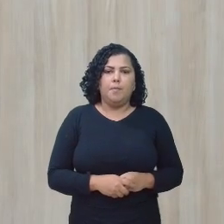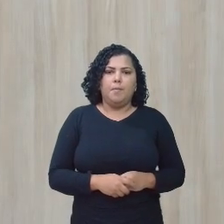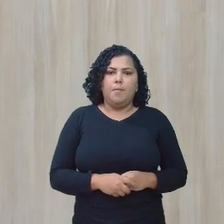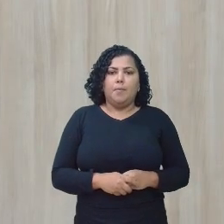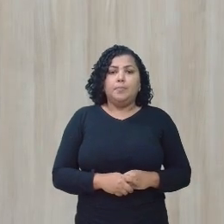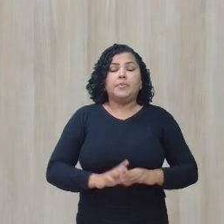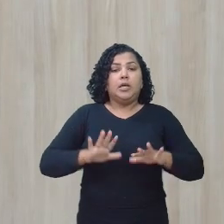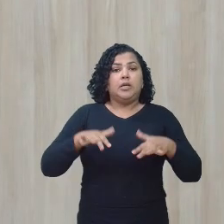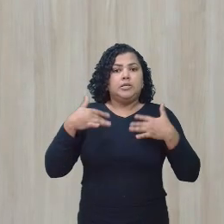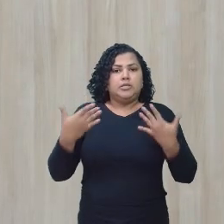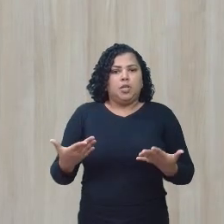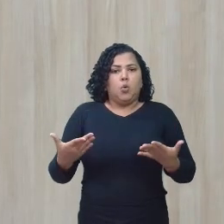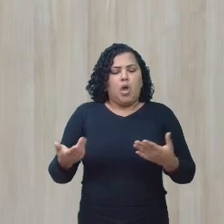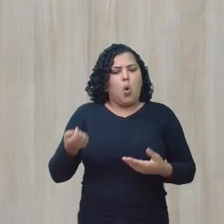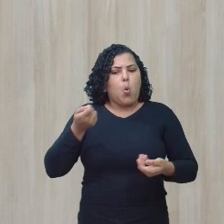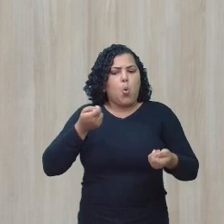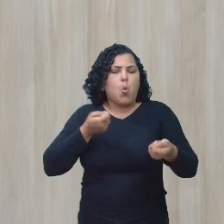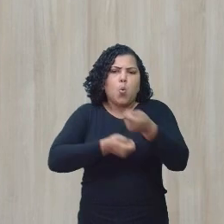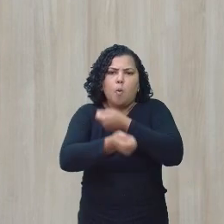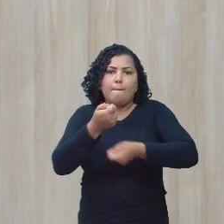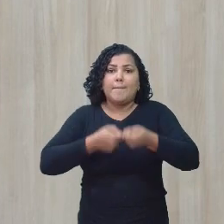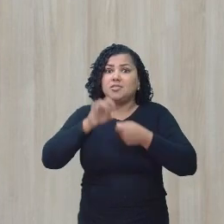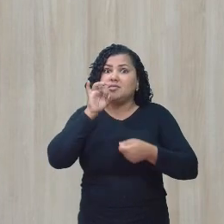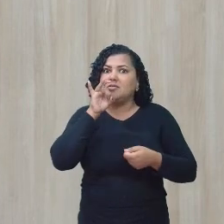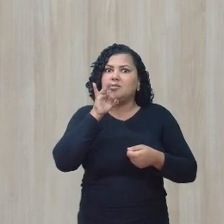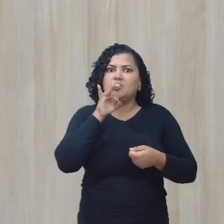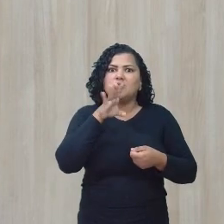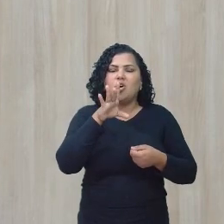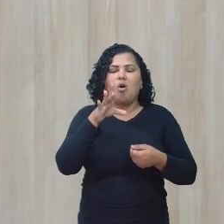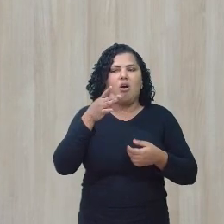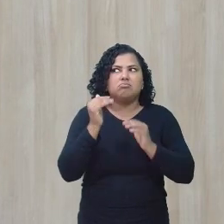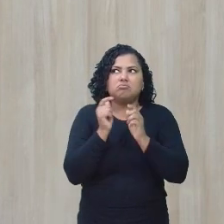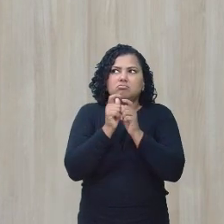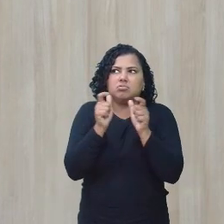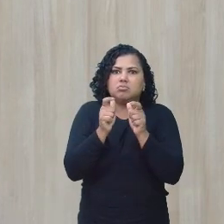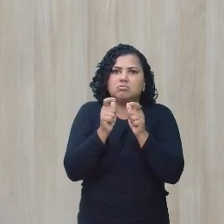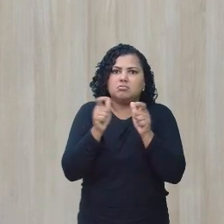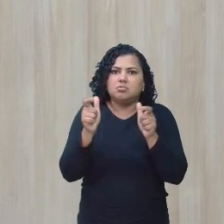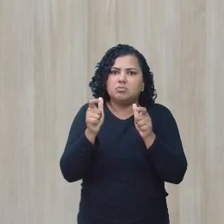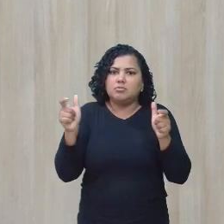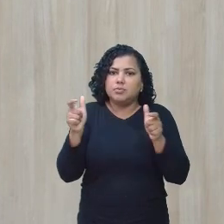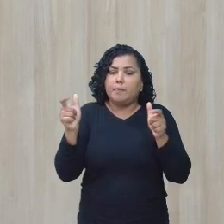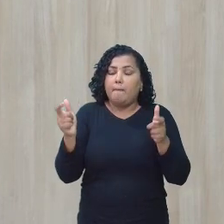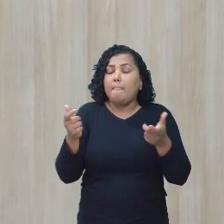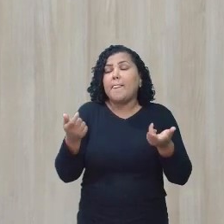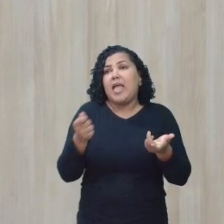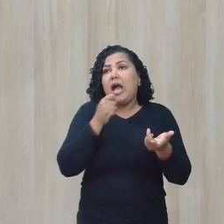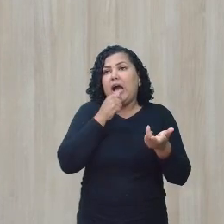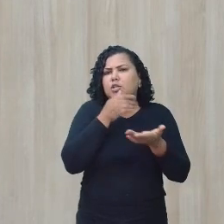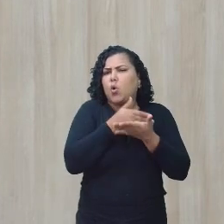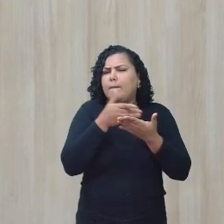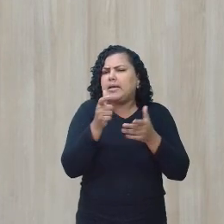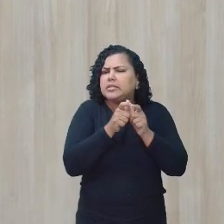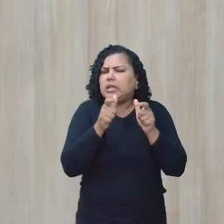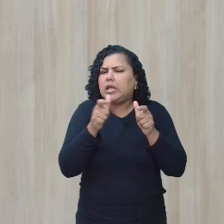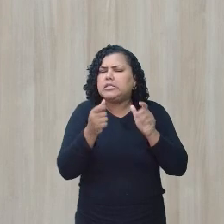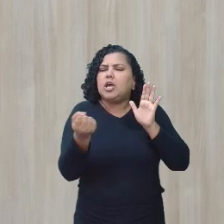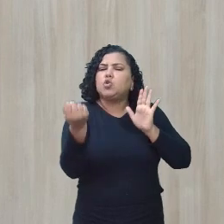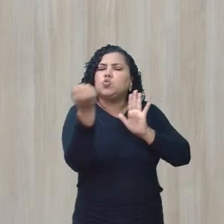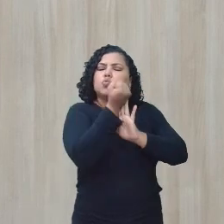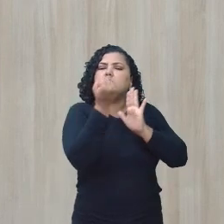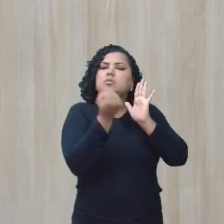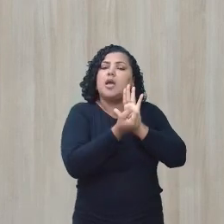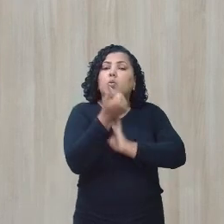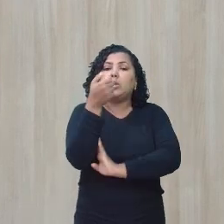da África. Então, é um comércio que só cresce. Então, ele cresce ainda no século XV, ele começa mesmo, né,